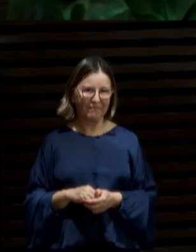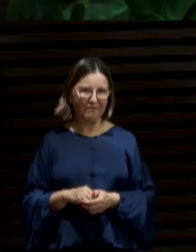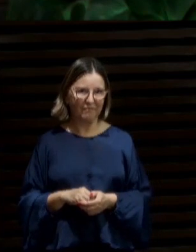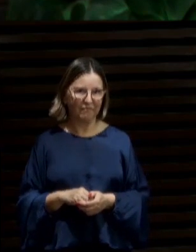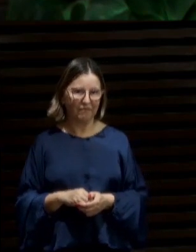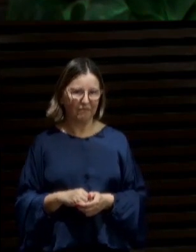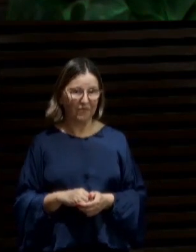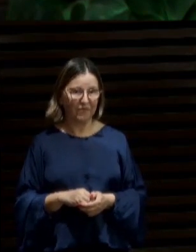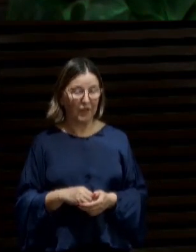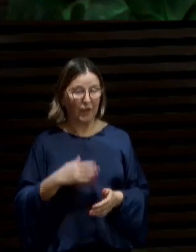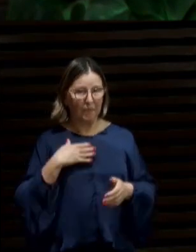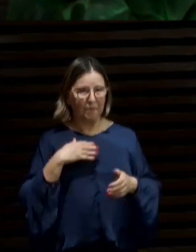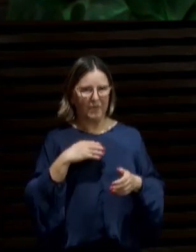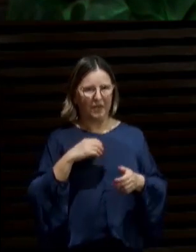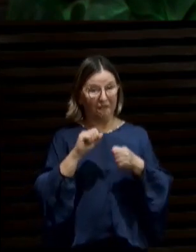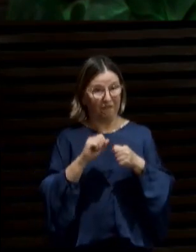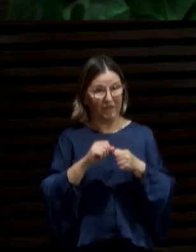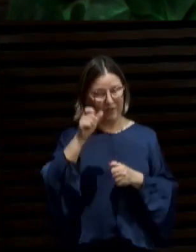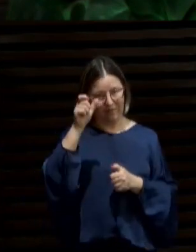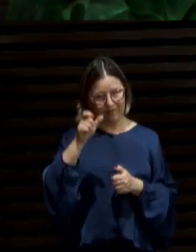Me faz uma pessoa